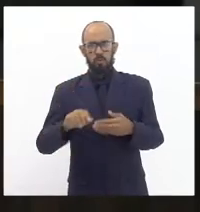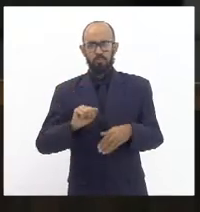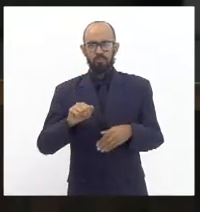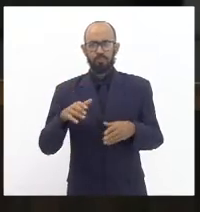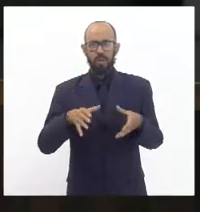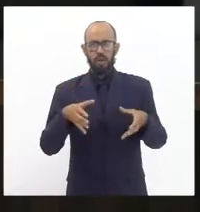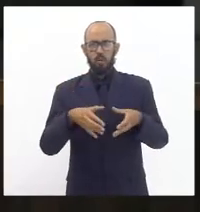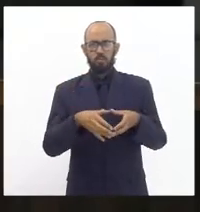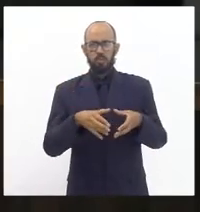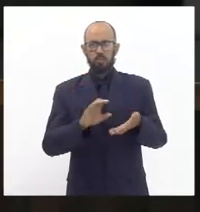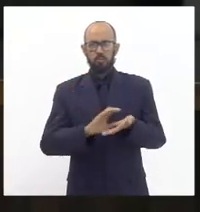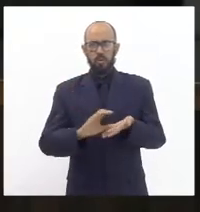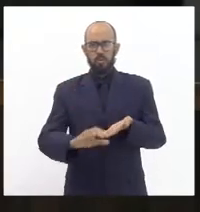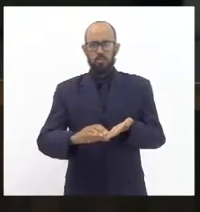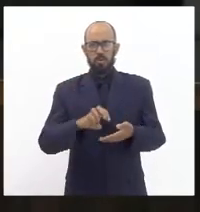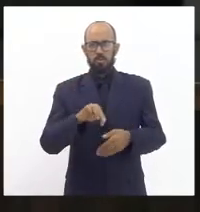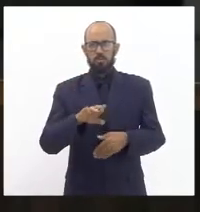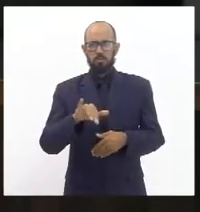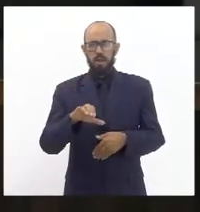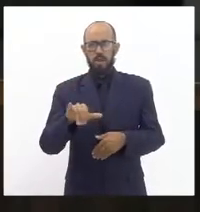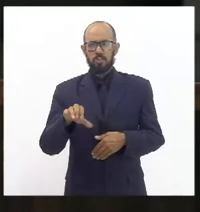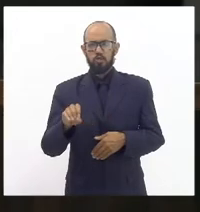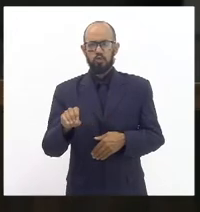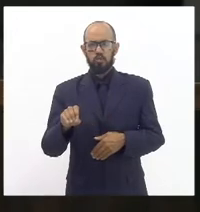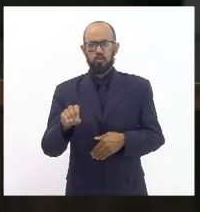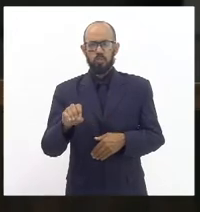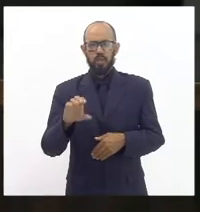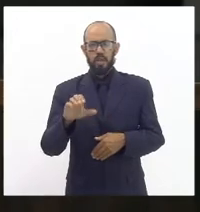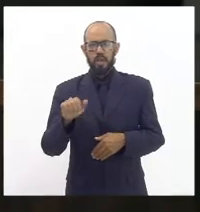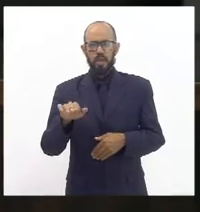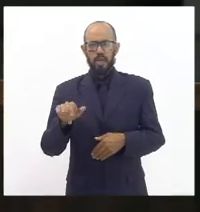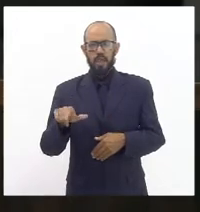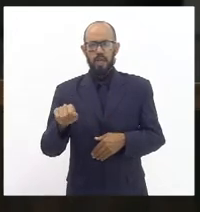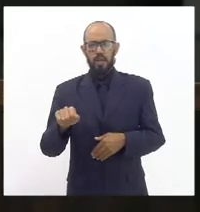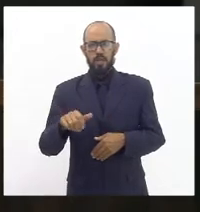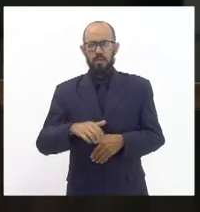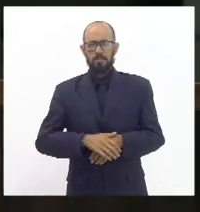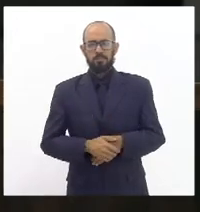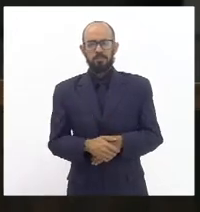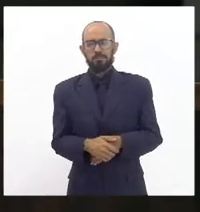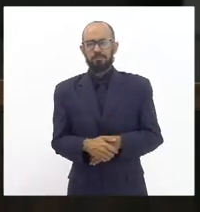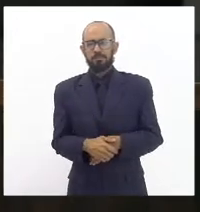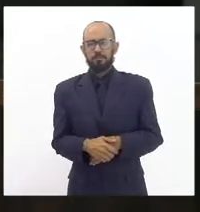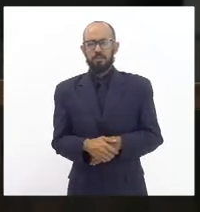estado mas canela estado mas canela o deputado